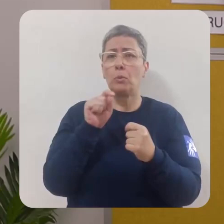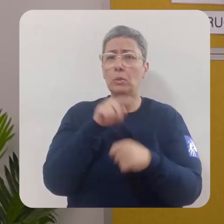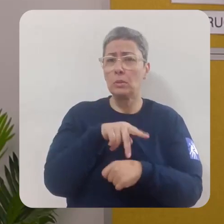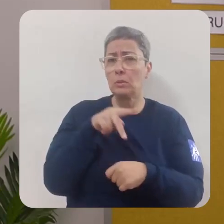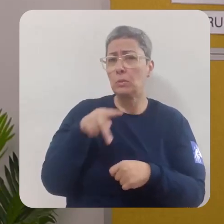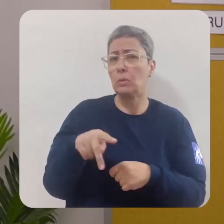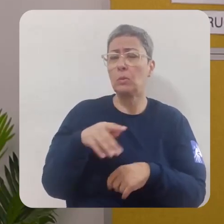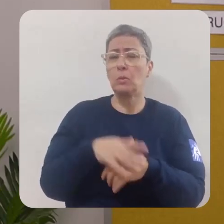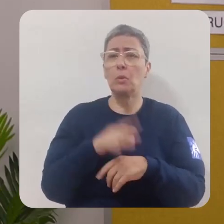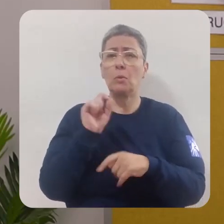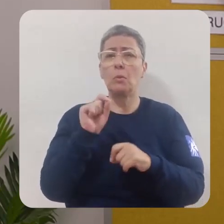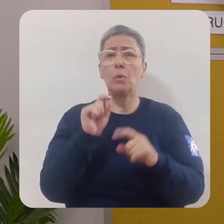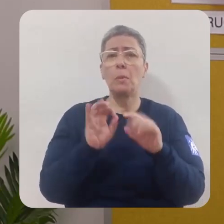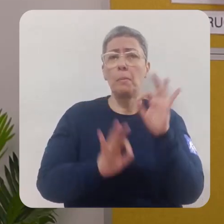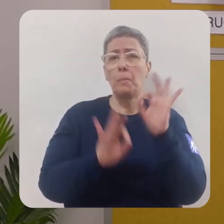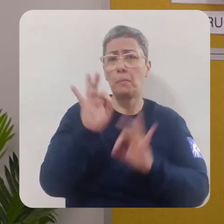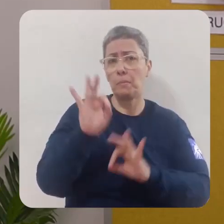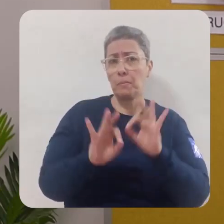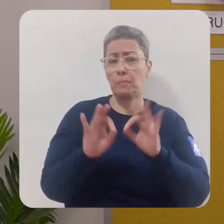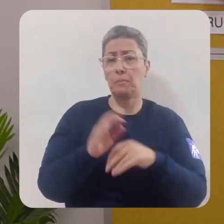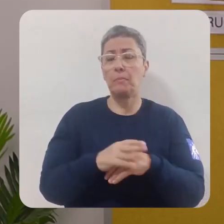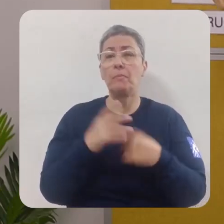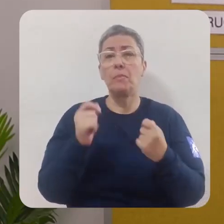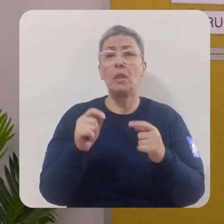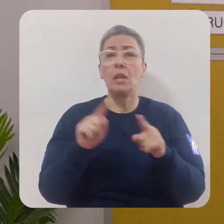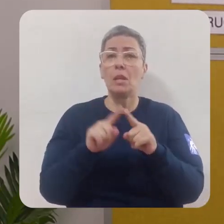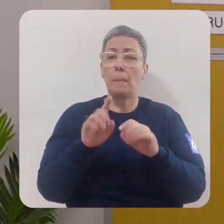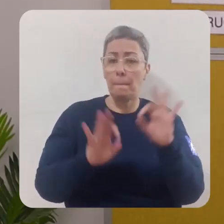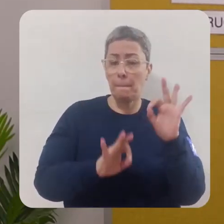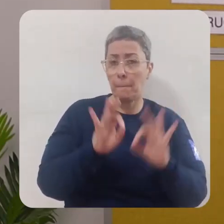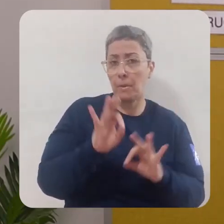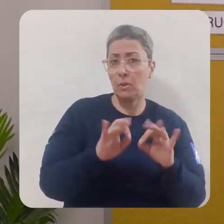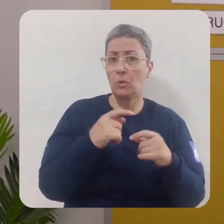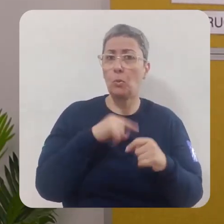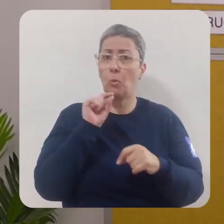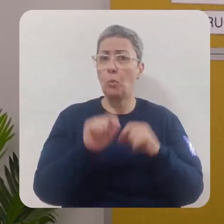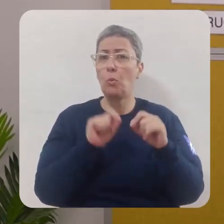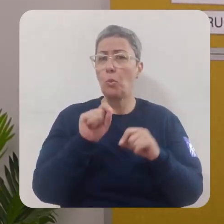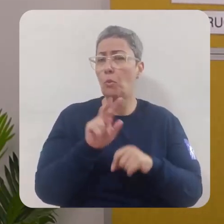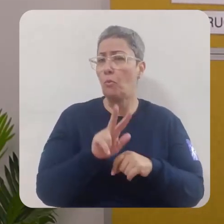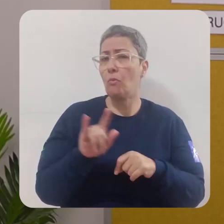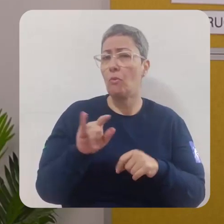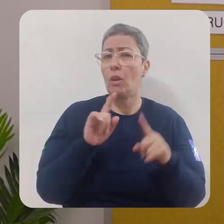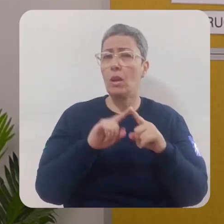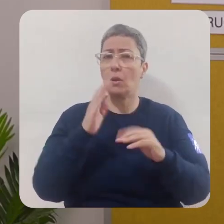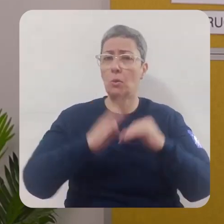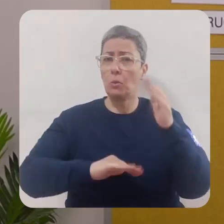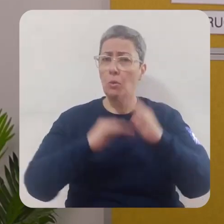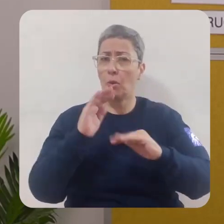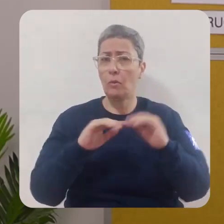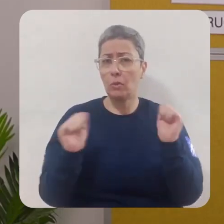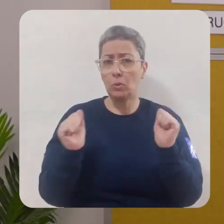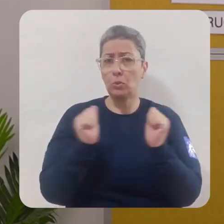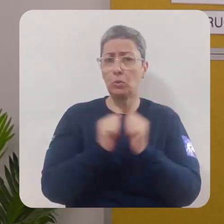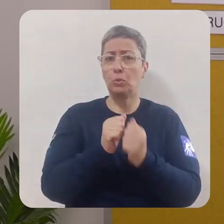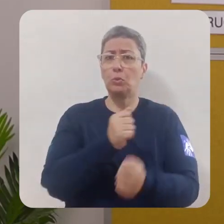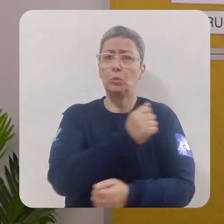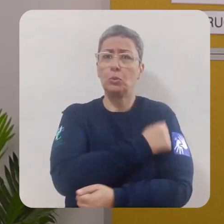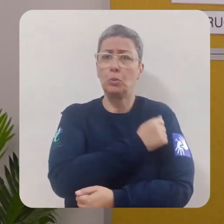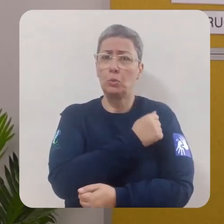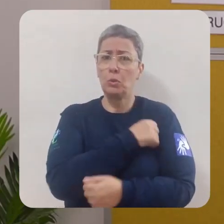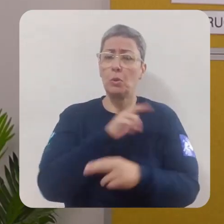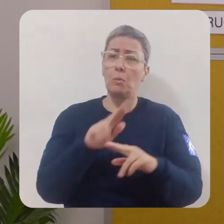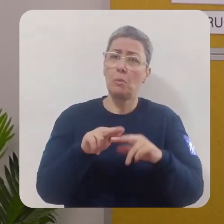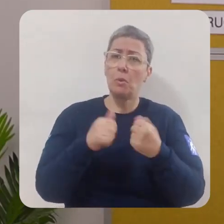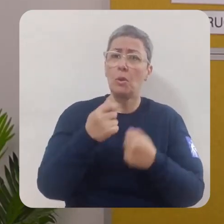para o professor o planejamento. Então ele planeja aquilo que ele vai realizar com seus educandos.